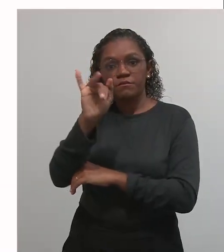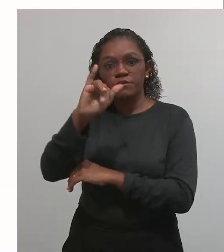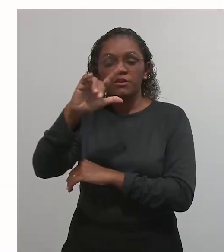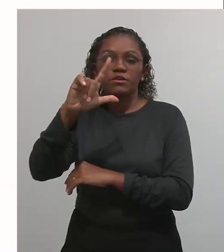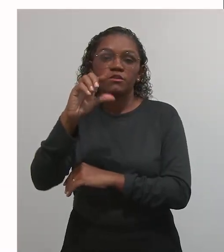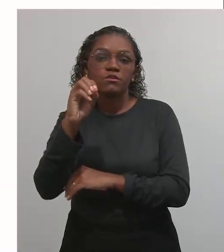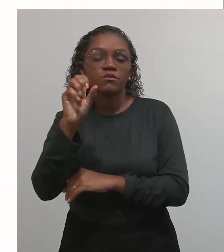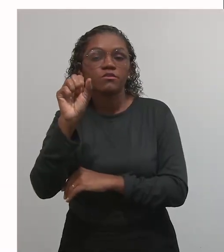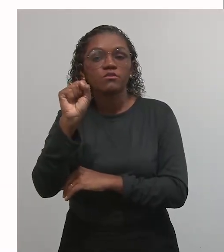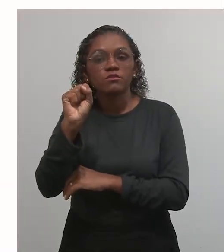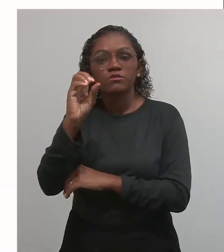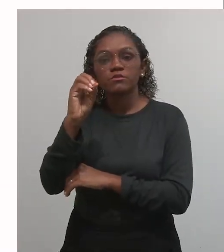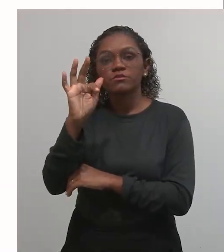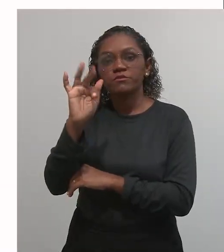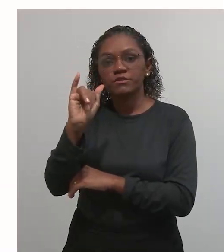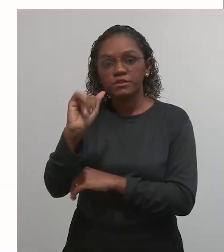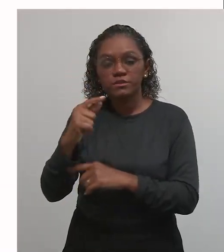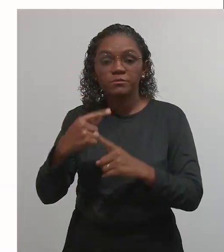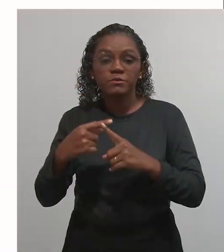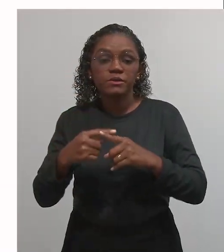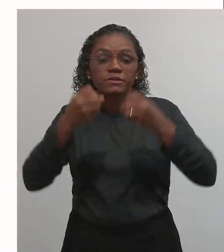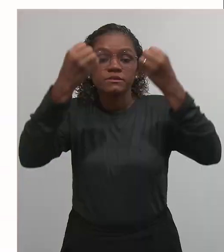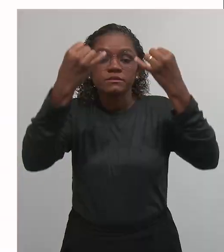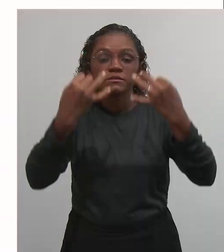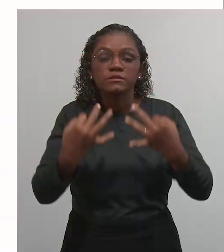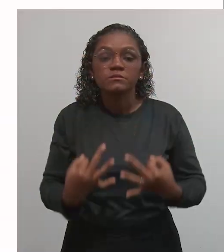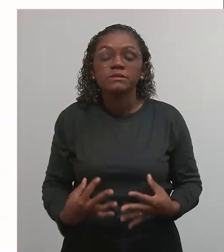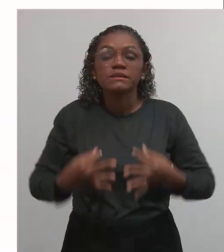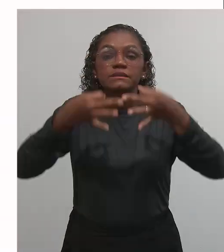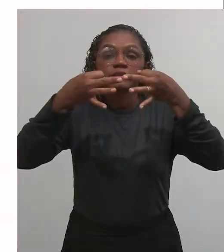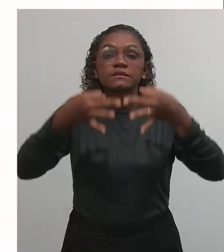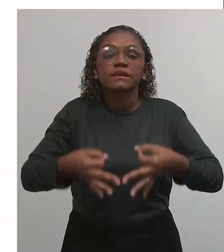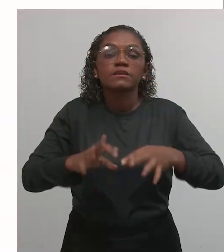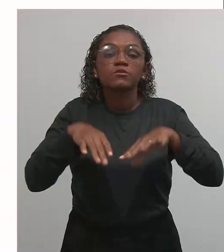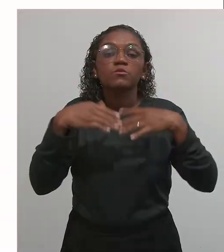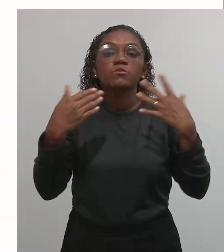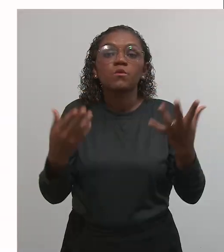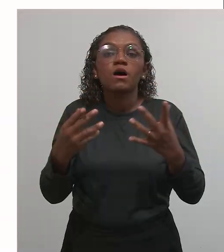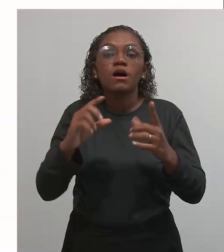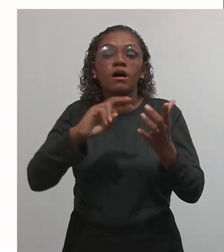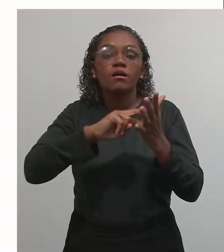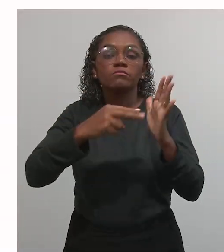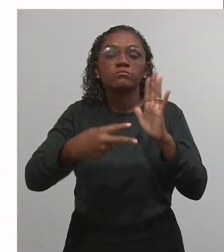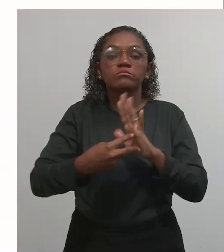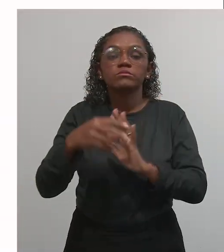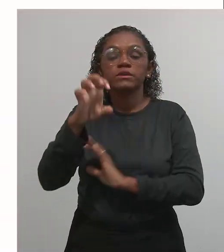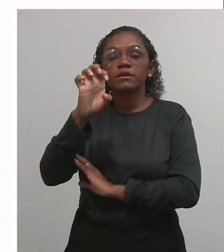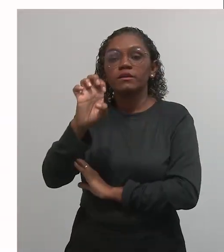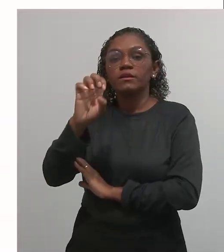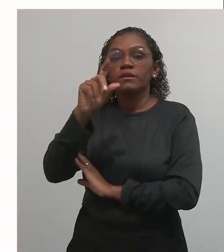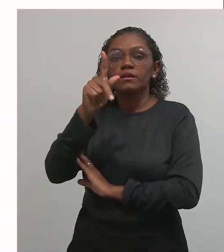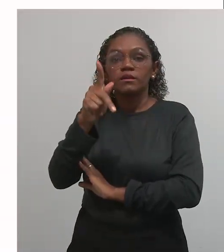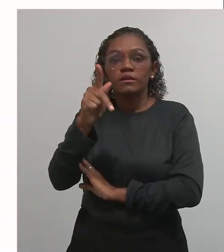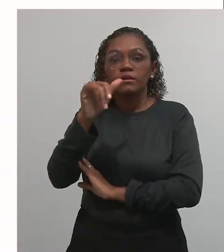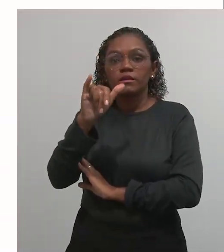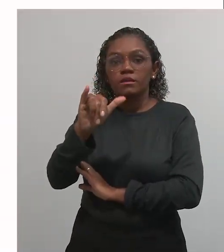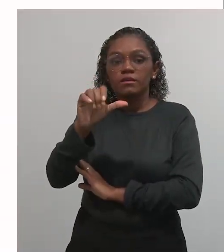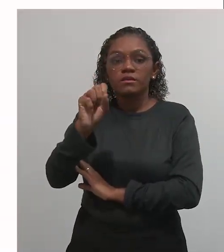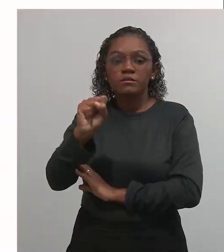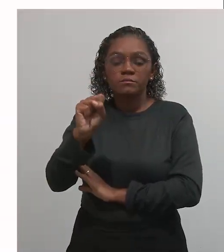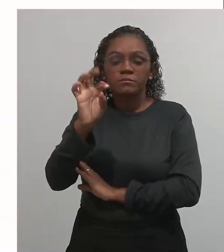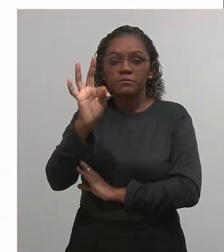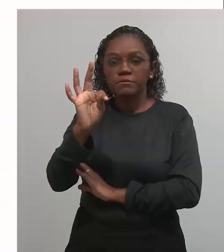o que é a epistemologia. Não sei se vocês já ouviram falar dessa palavra. É uma palavra que se fala muito no